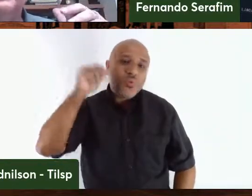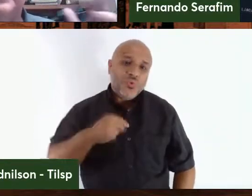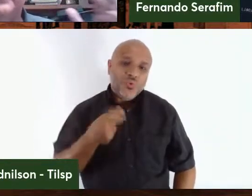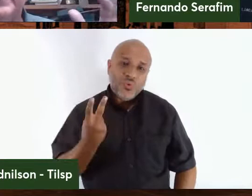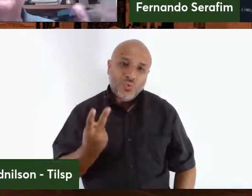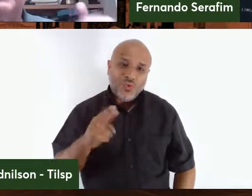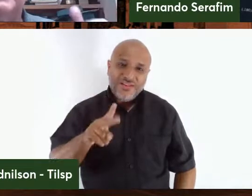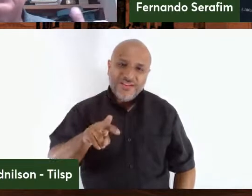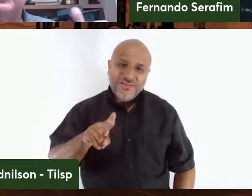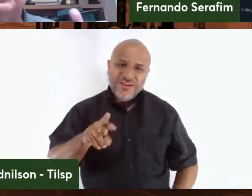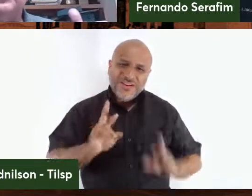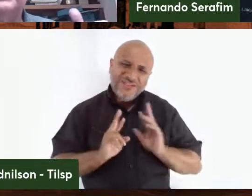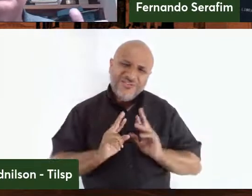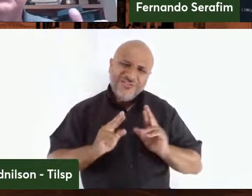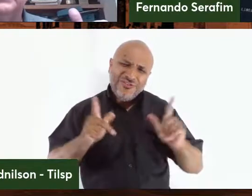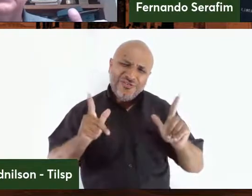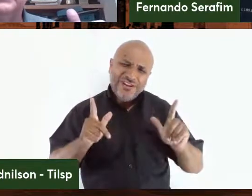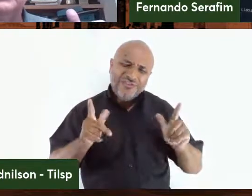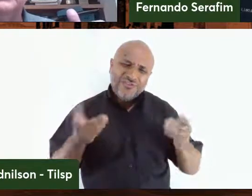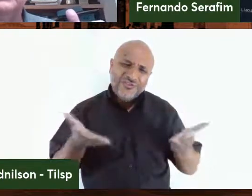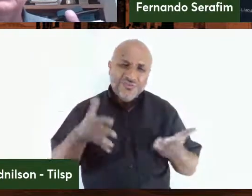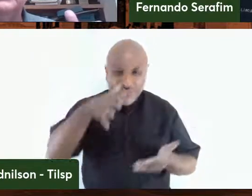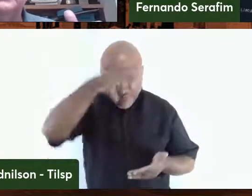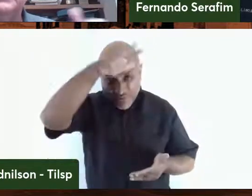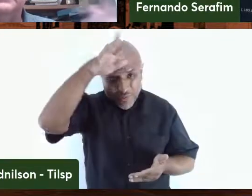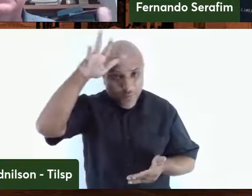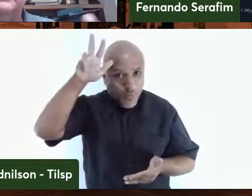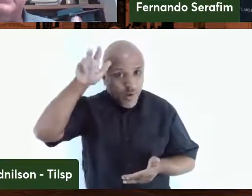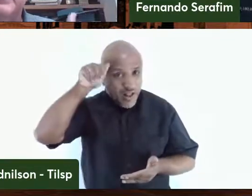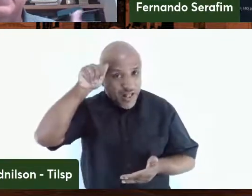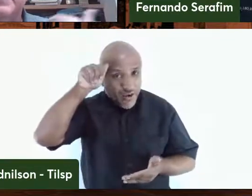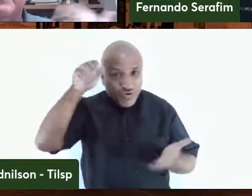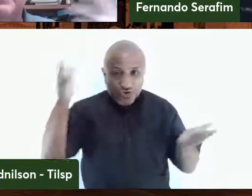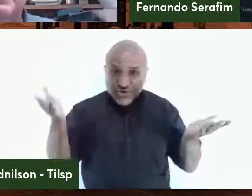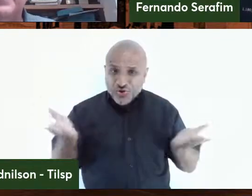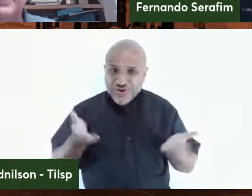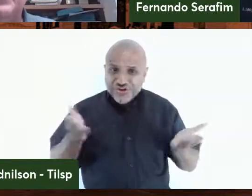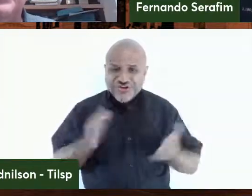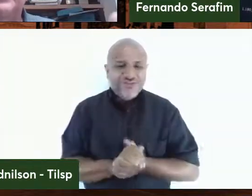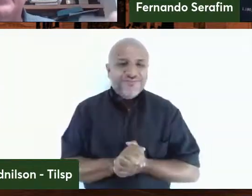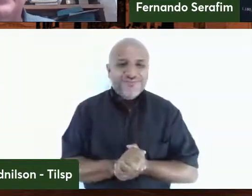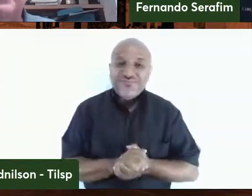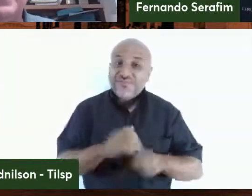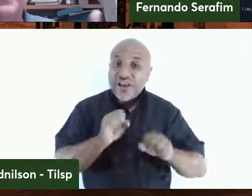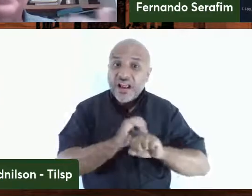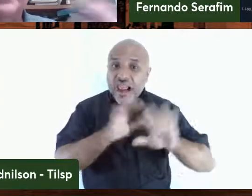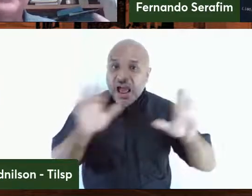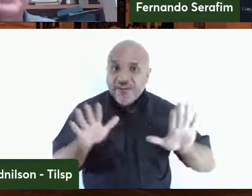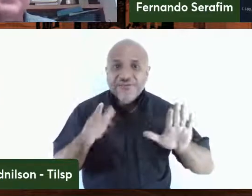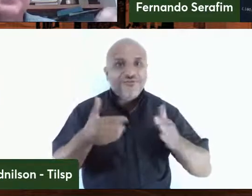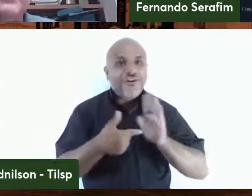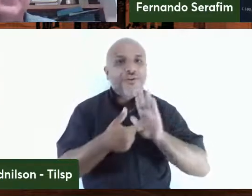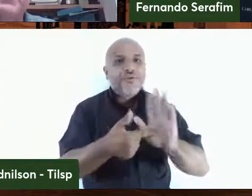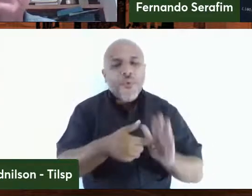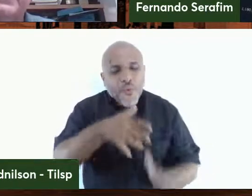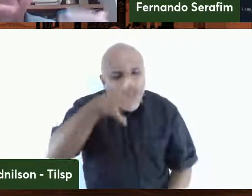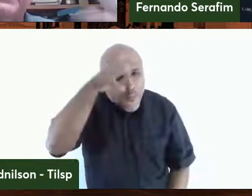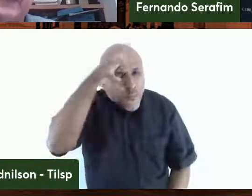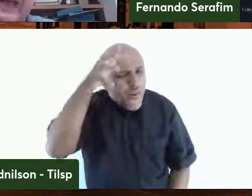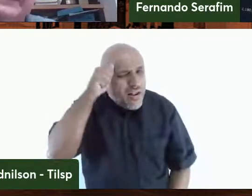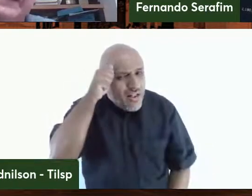é muito diferente da Manaus de hoje. E claro, é uma Manaus que foi também, de alguma